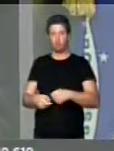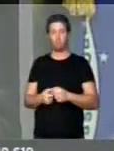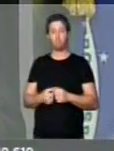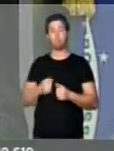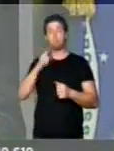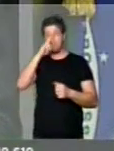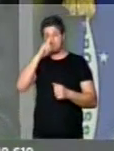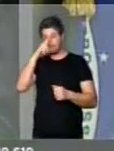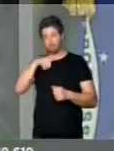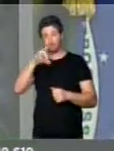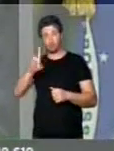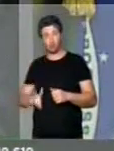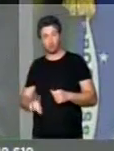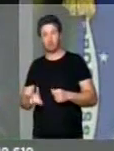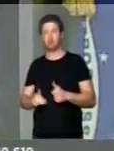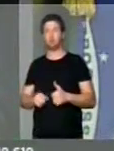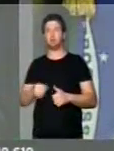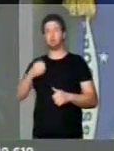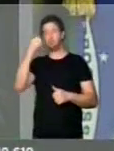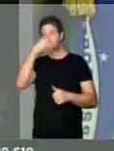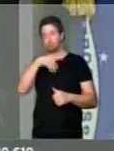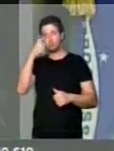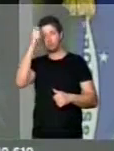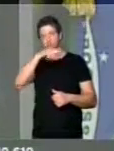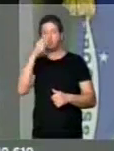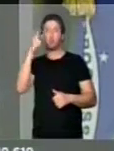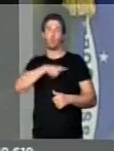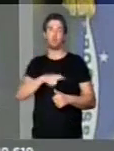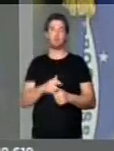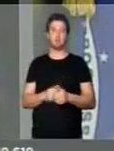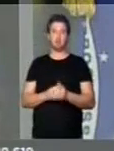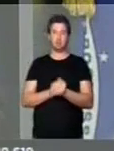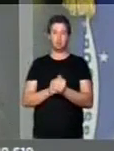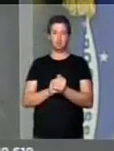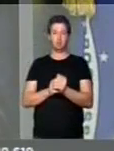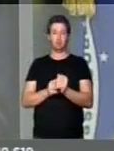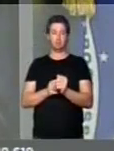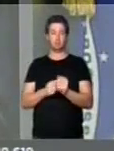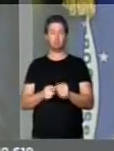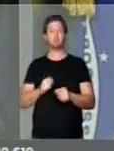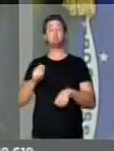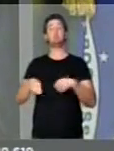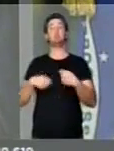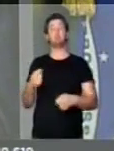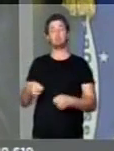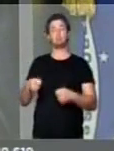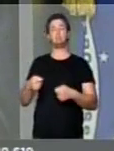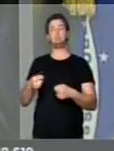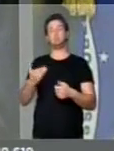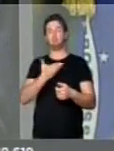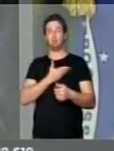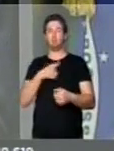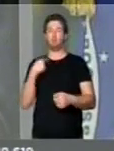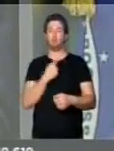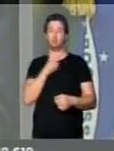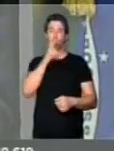em risco esse direito duramente conquistado por os nossos